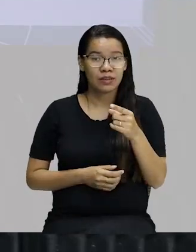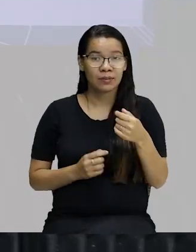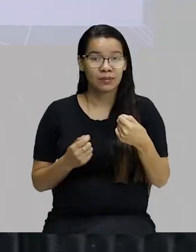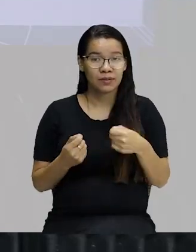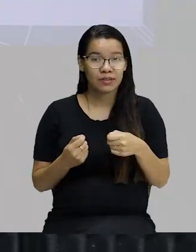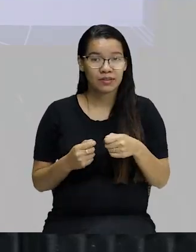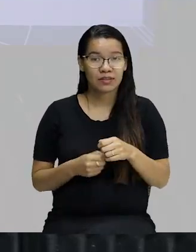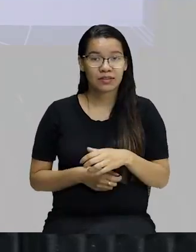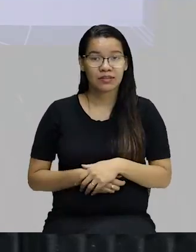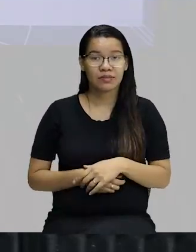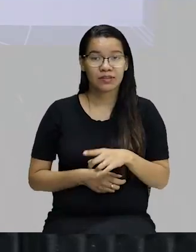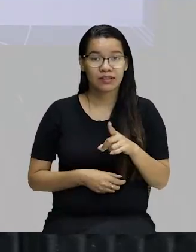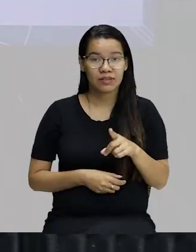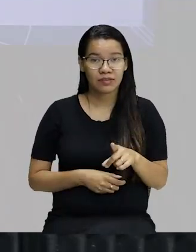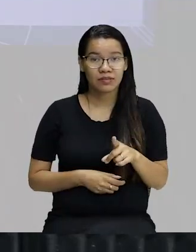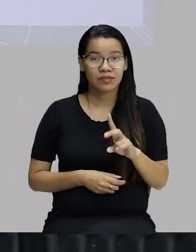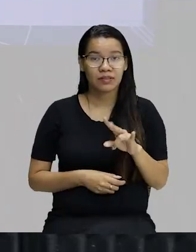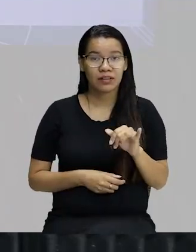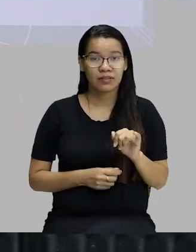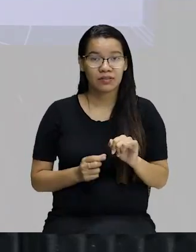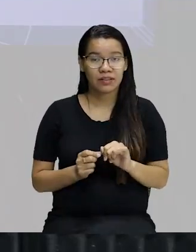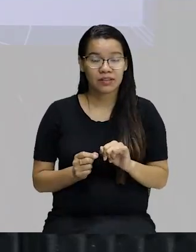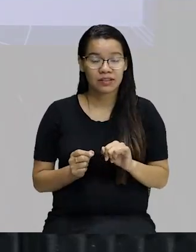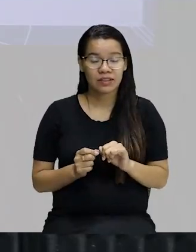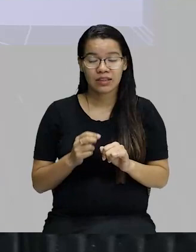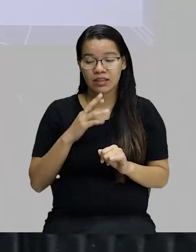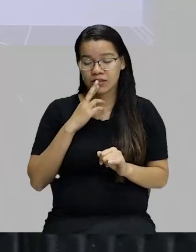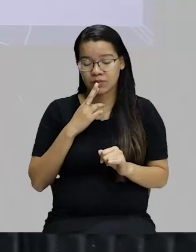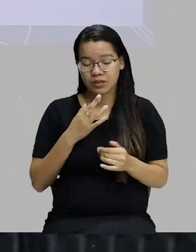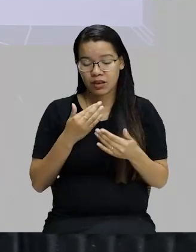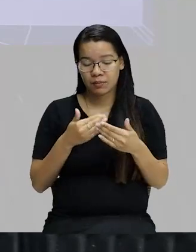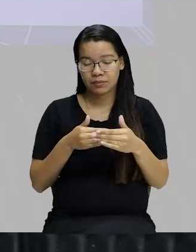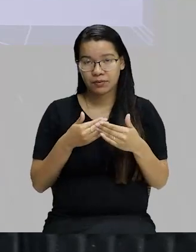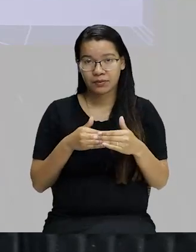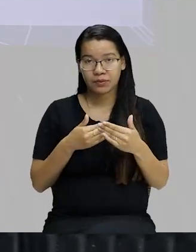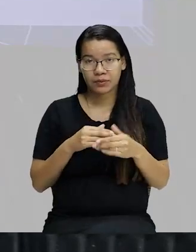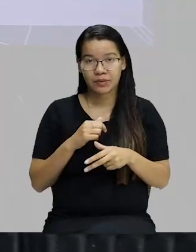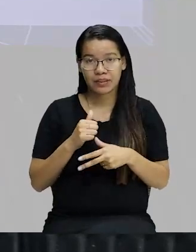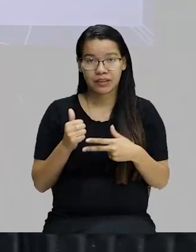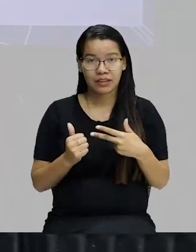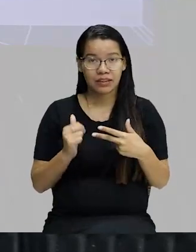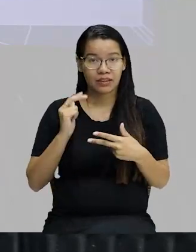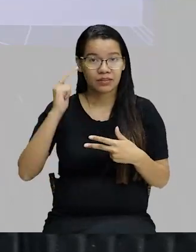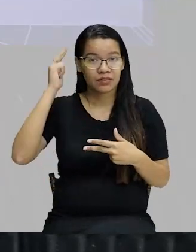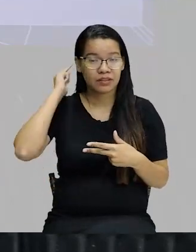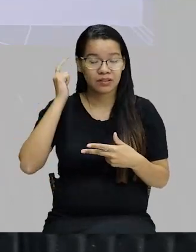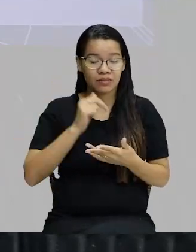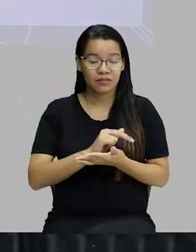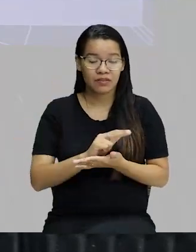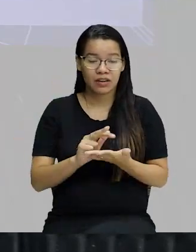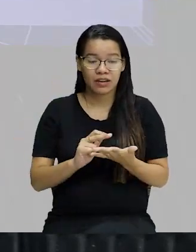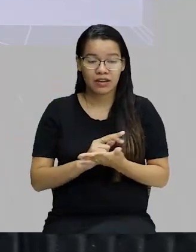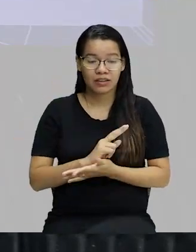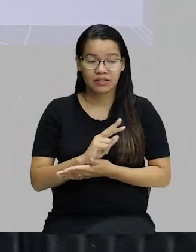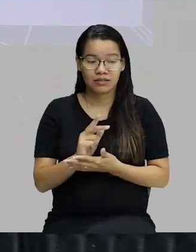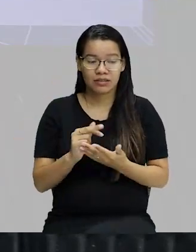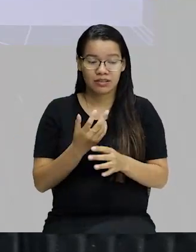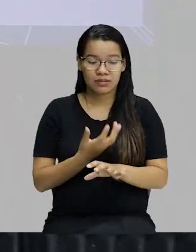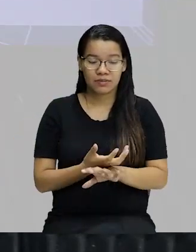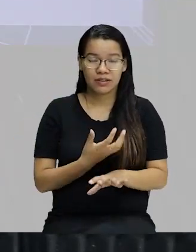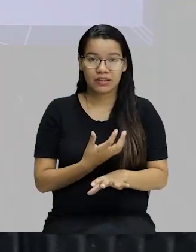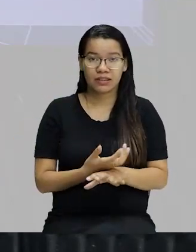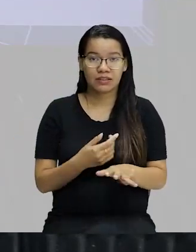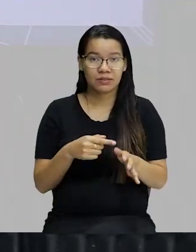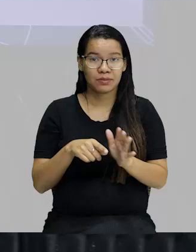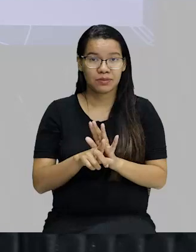estar fazendo um caderno de prova do Enem ou do vestibular. São várias disciplinas e várias questões. Então,